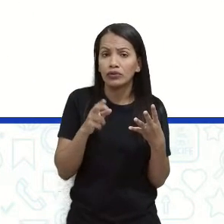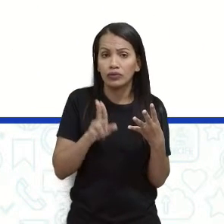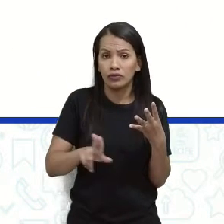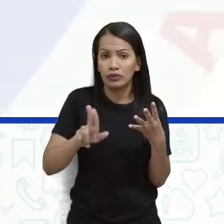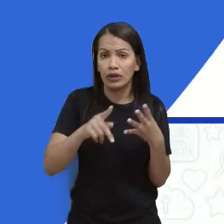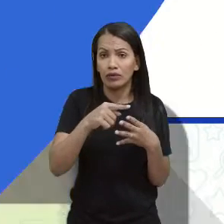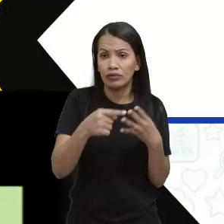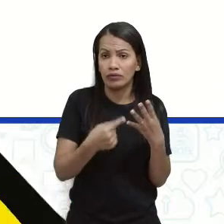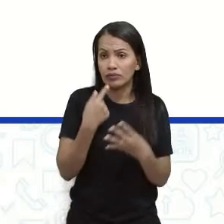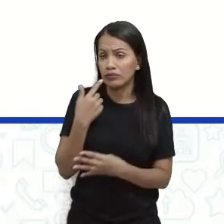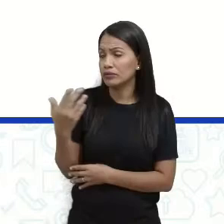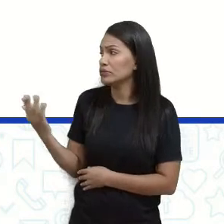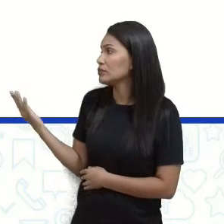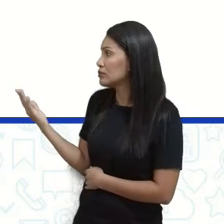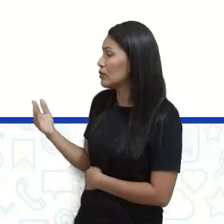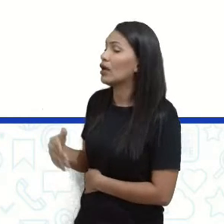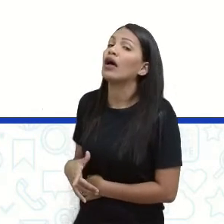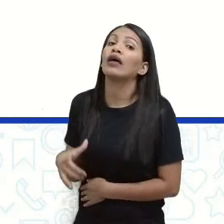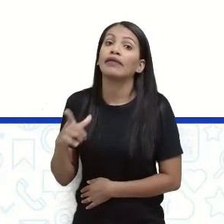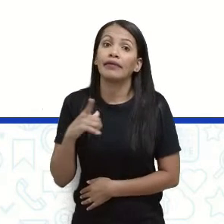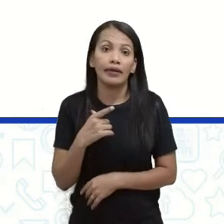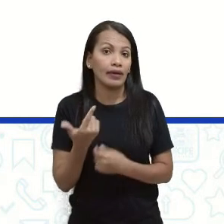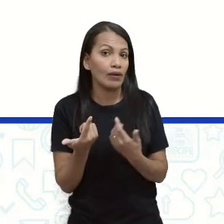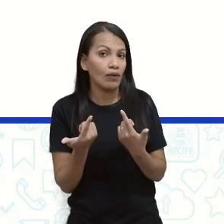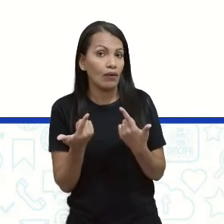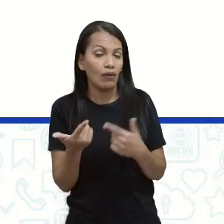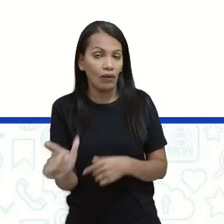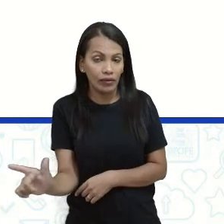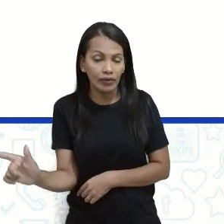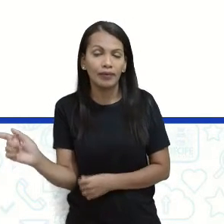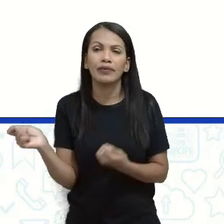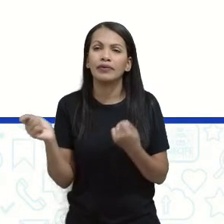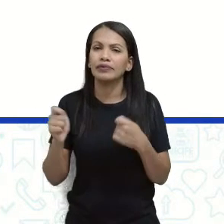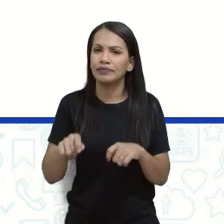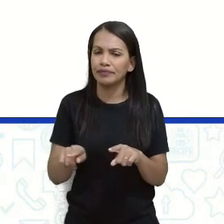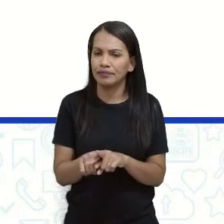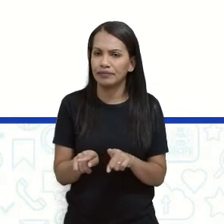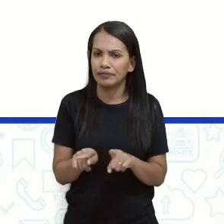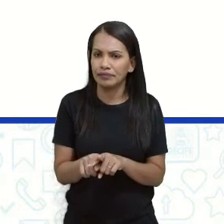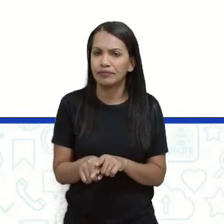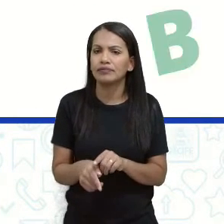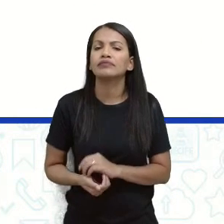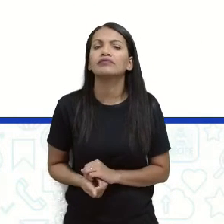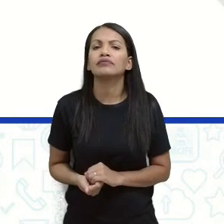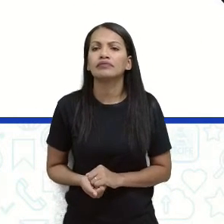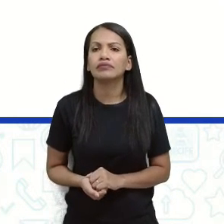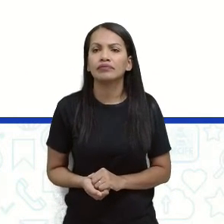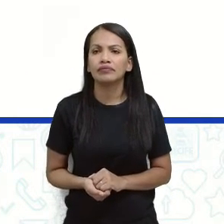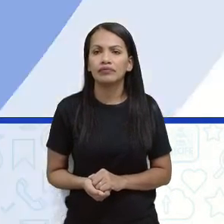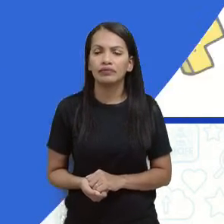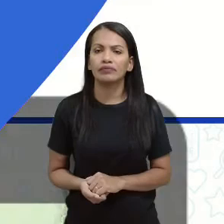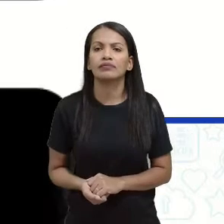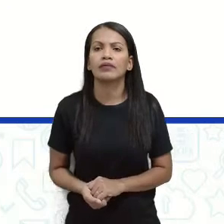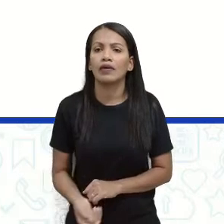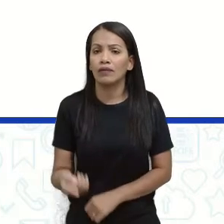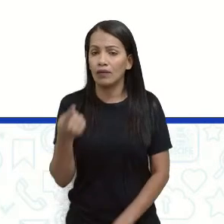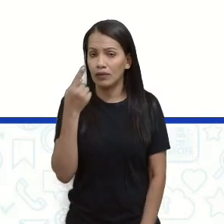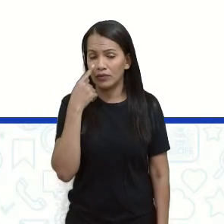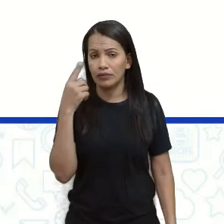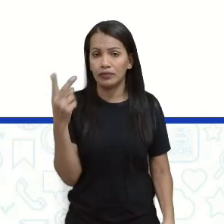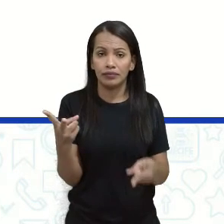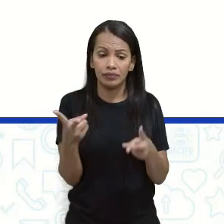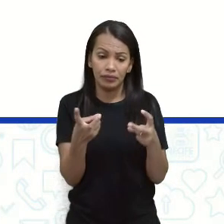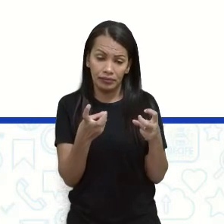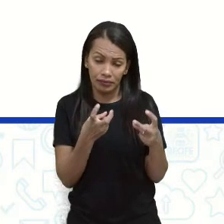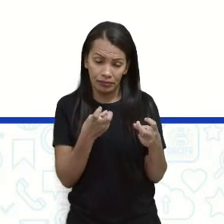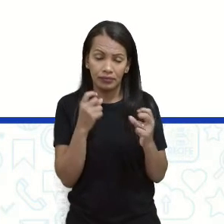também. Tem a outra fórmula, que aí tem um xizinho, mas é um mais, que eu vou passar aqui para aparecer um mais. Para vocês, observe bem,